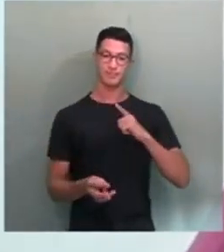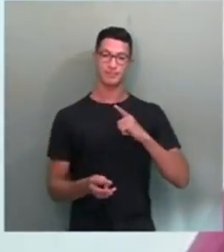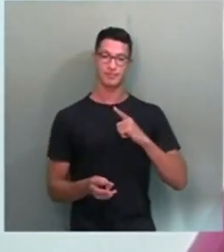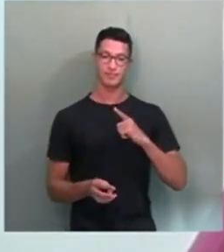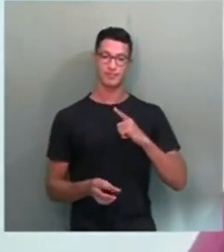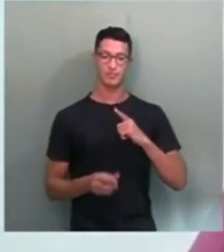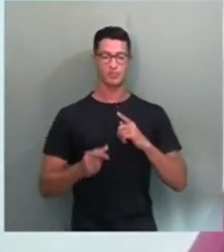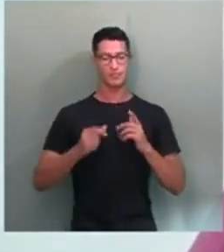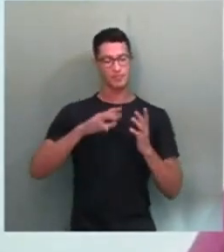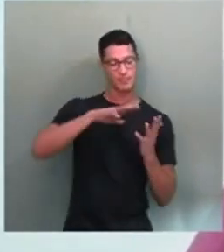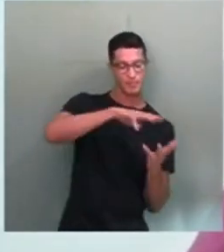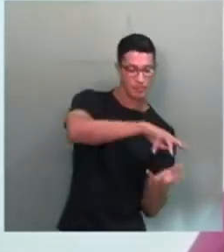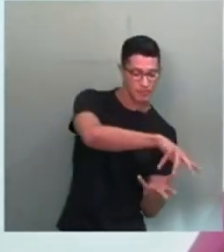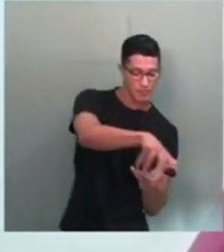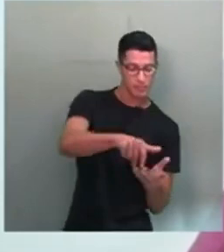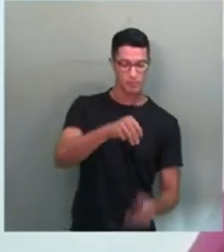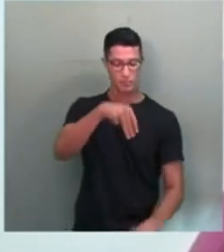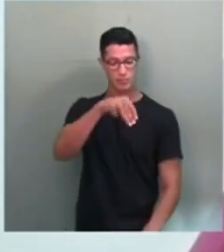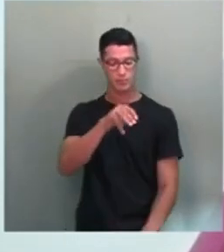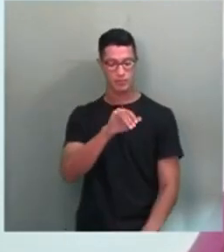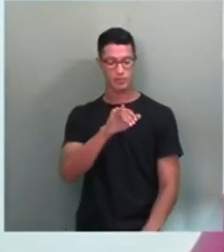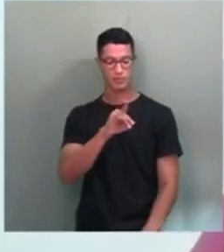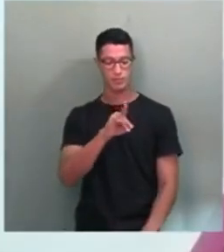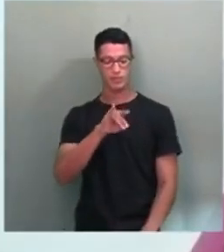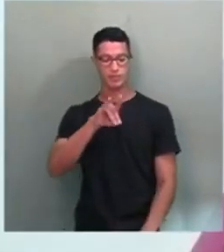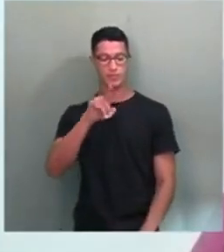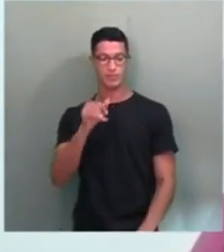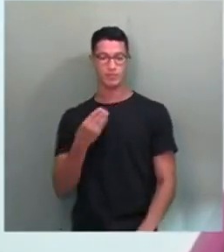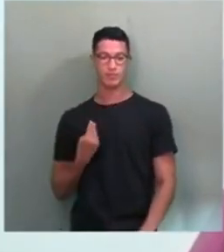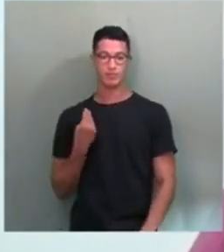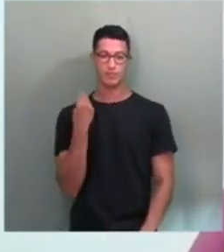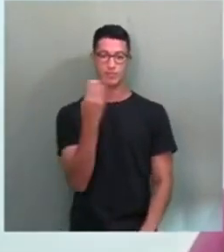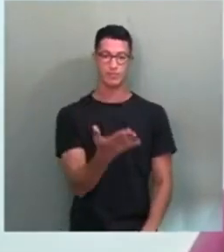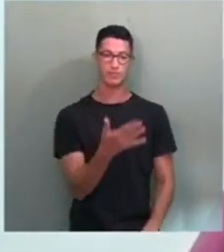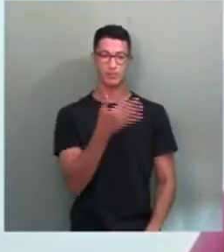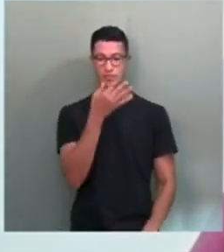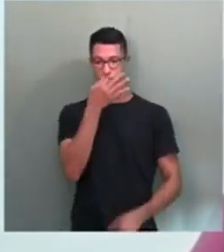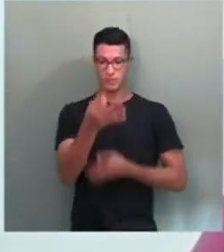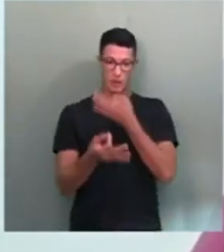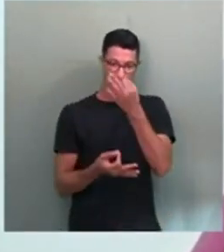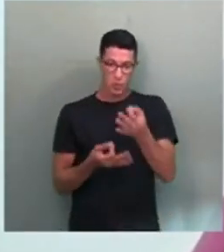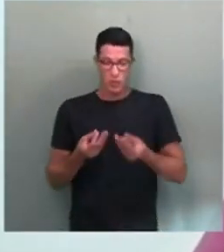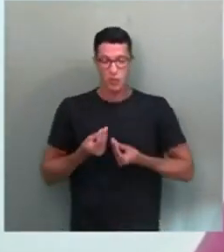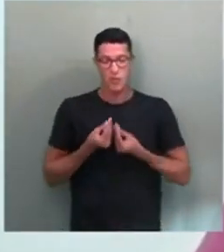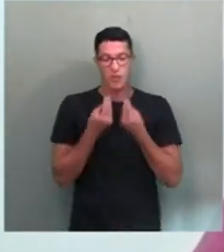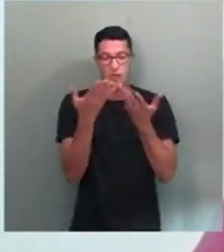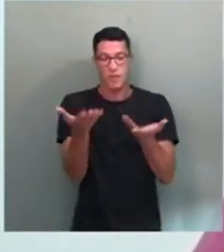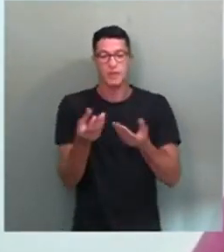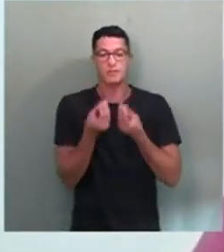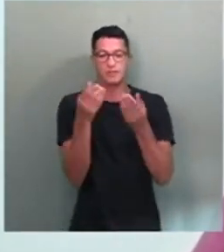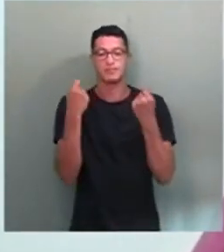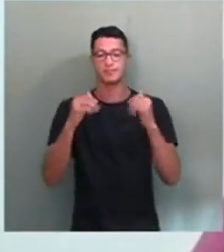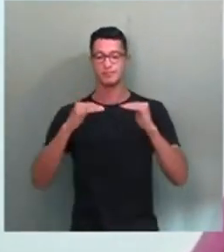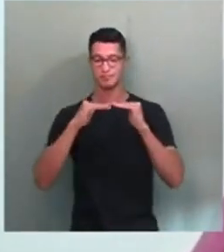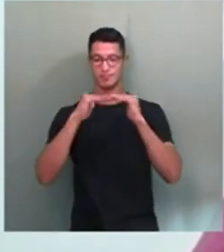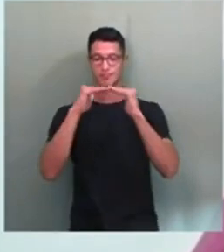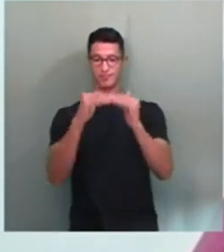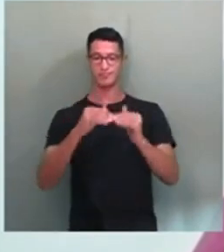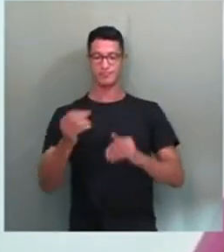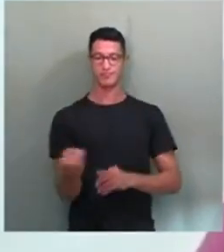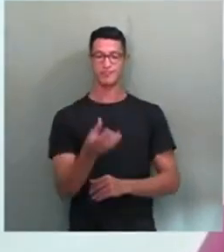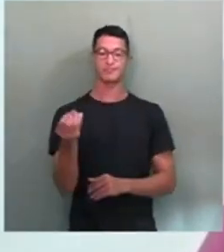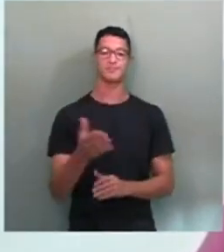de mídias sociais que oferecem muitas informações e que precisamos alinhar e modernizar